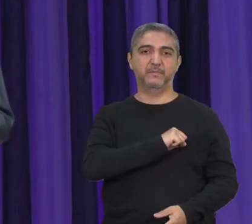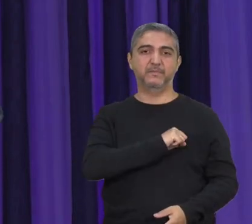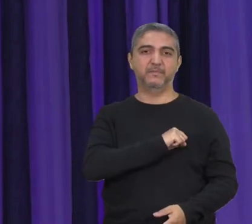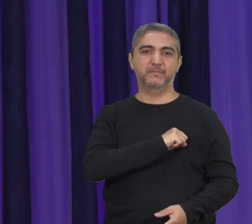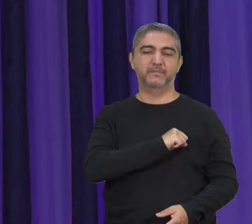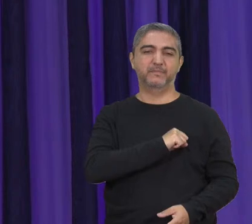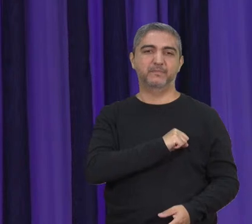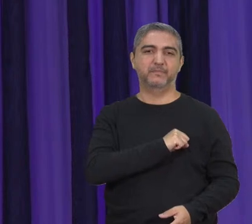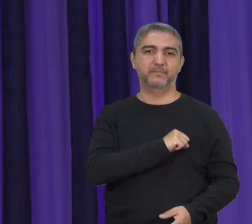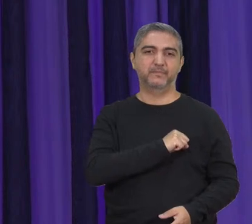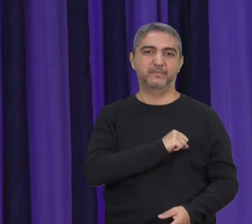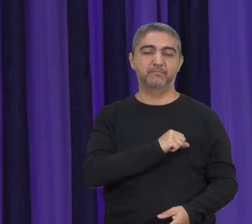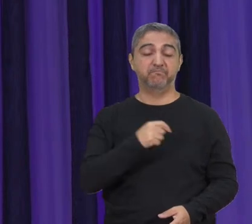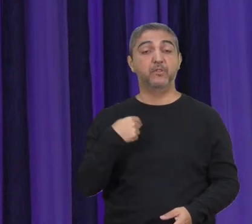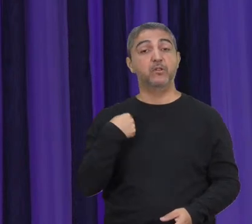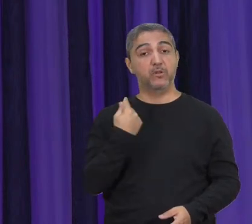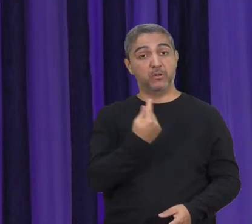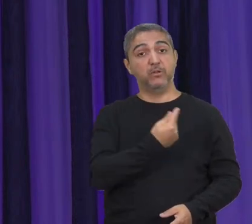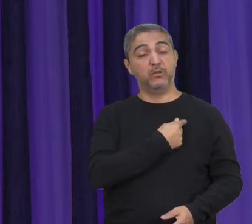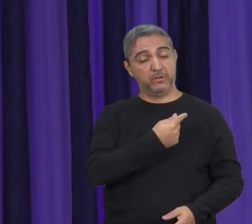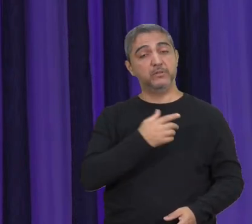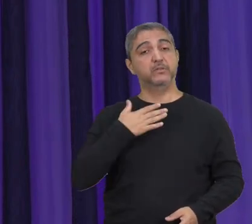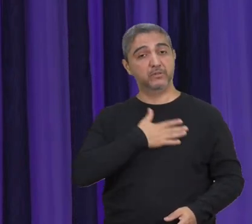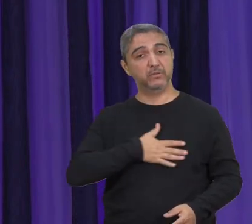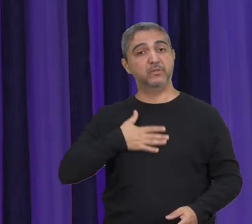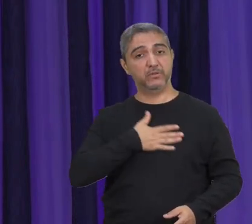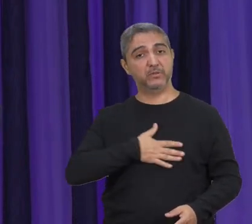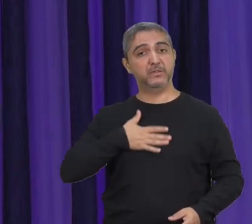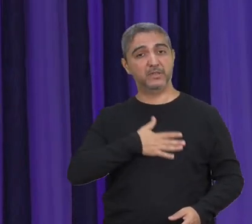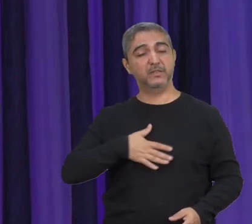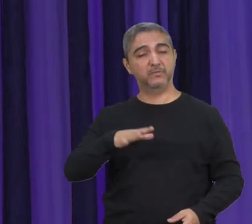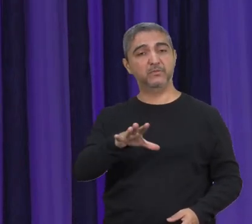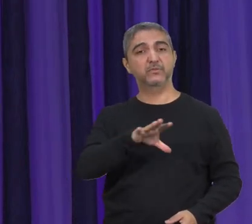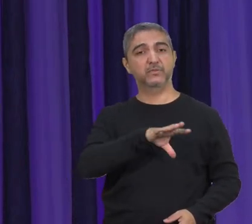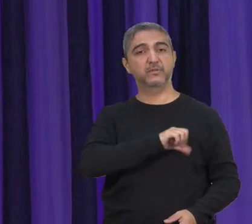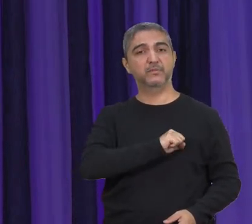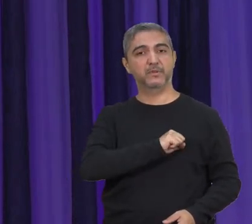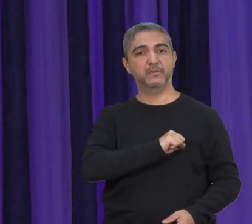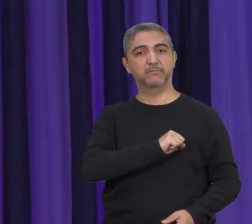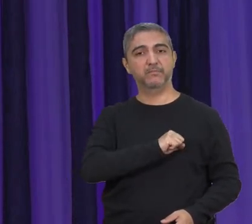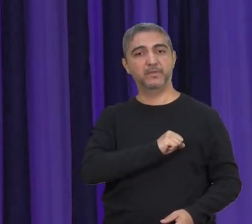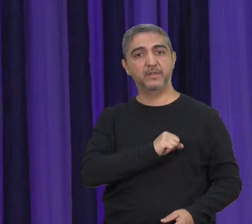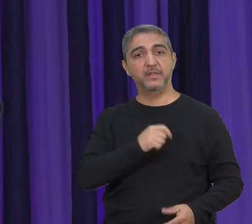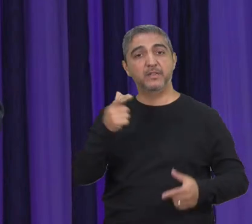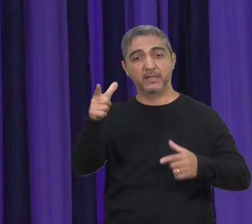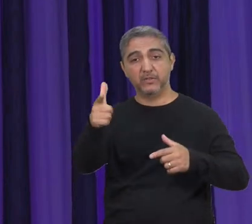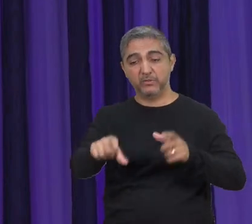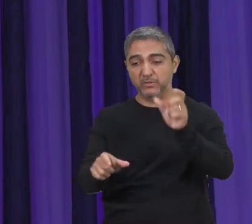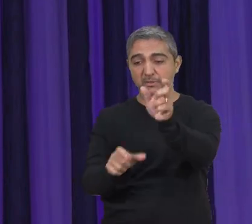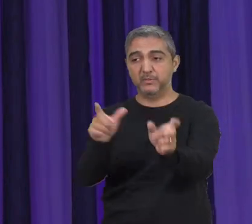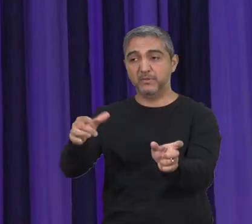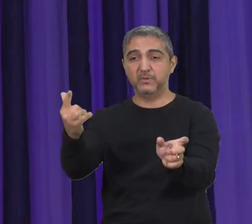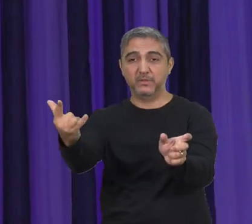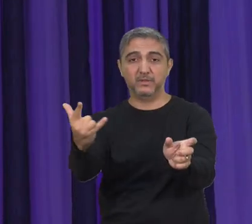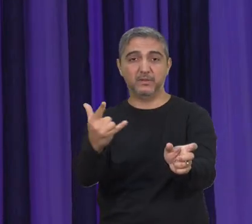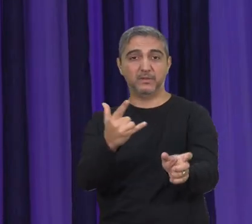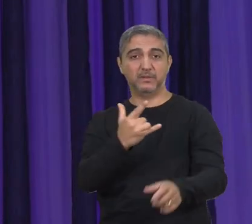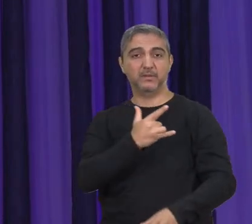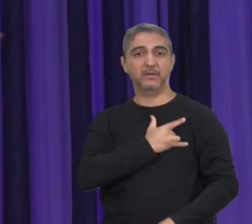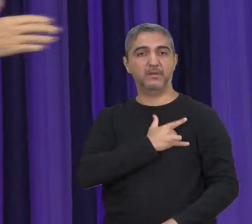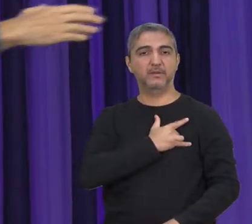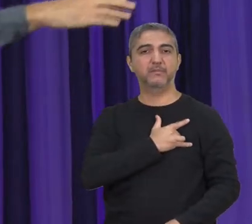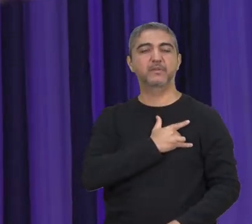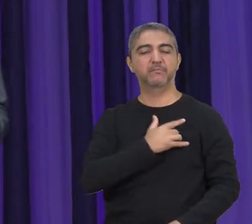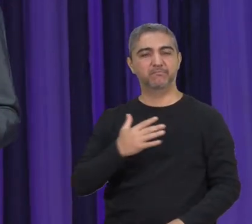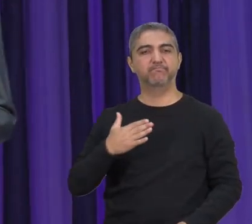Nós não gostaríamos de ser amados? Não é verdade? Eu espero que amar